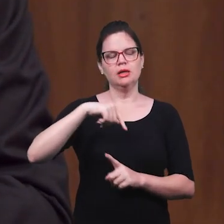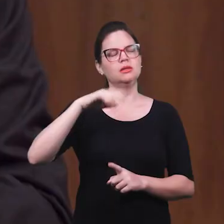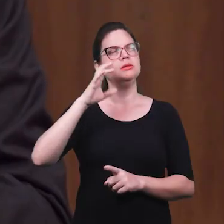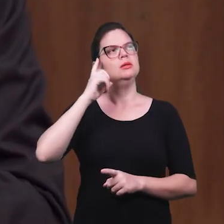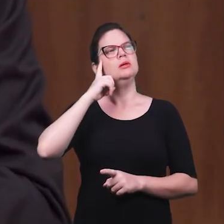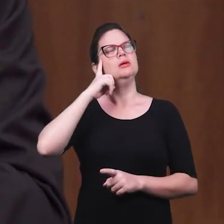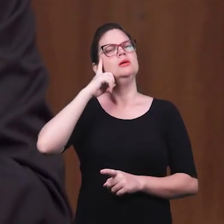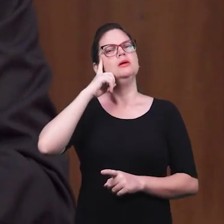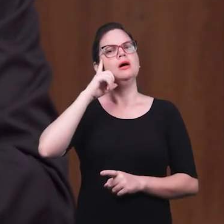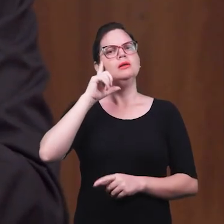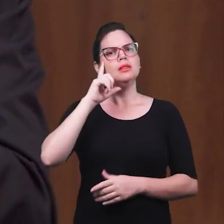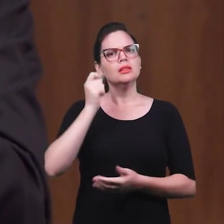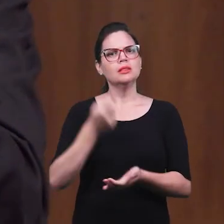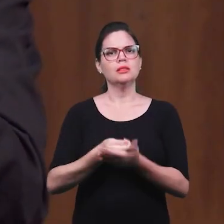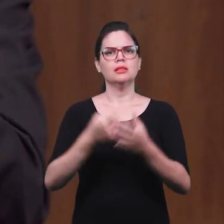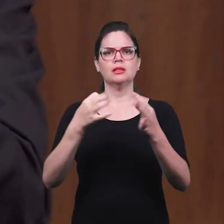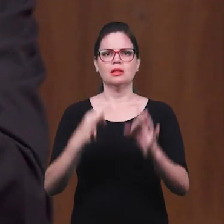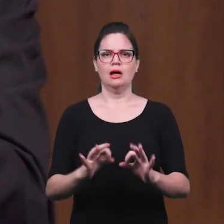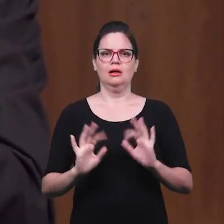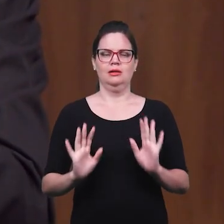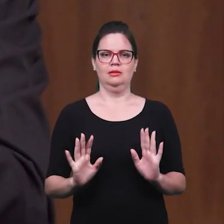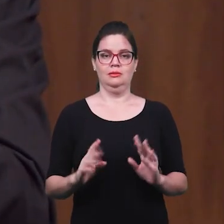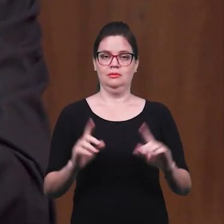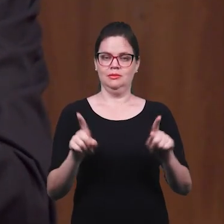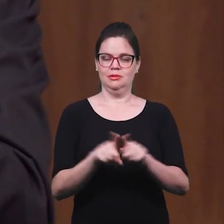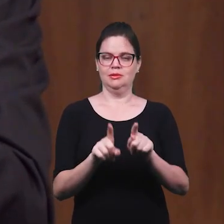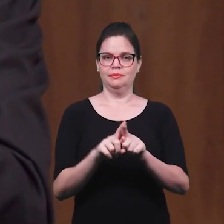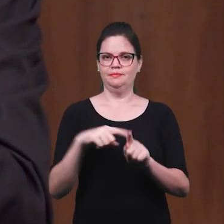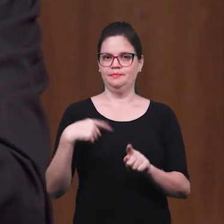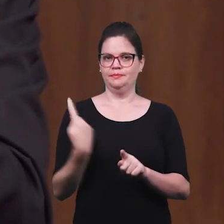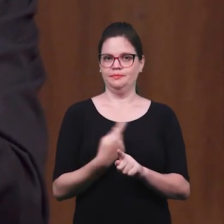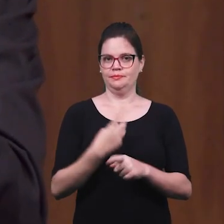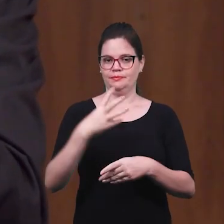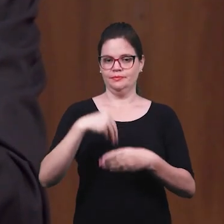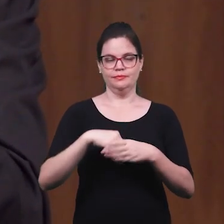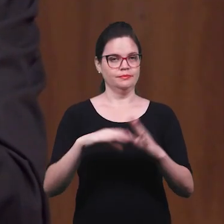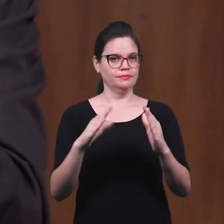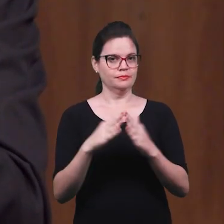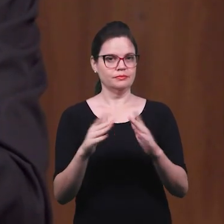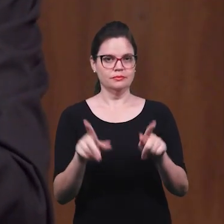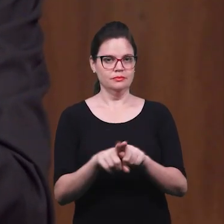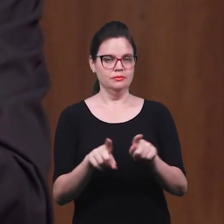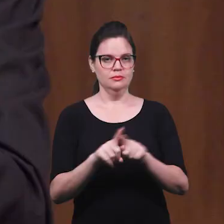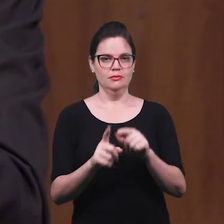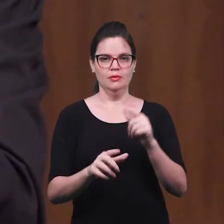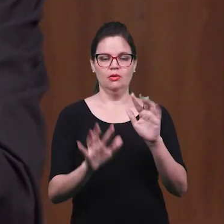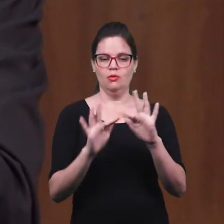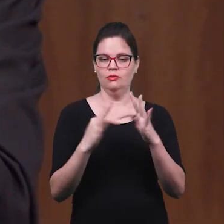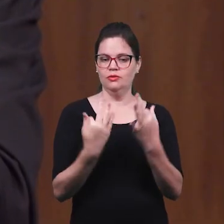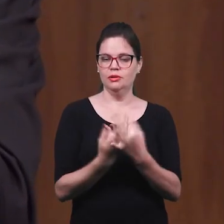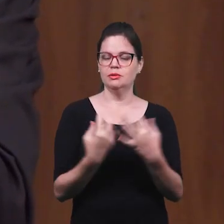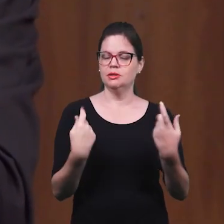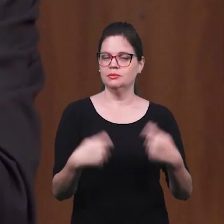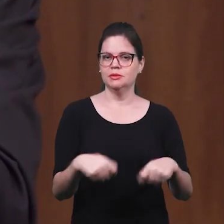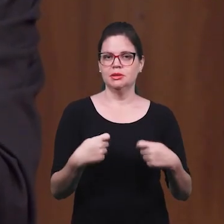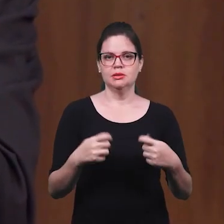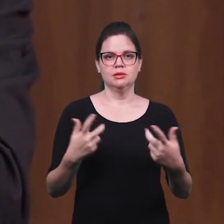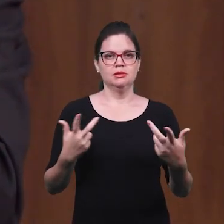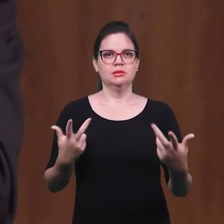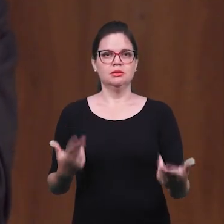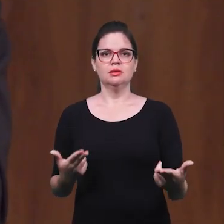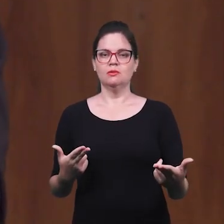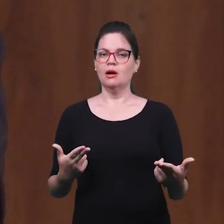na definição. Então nós, na nossa casa, nós temos que fazer esse trabalho, se eu puder usar essa expressão,